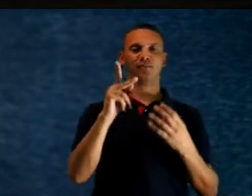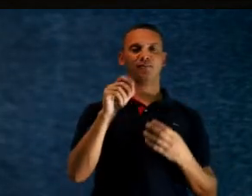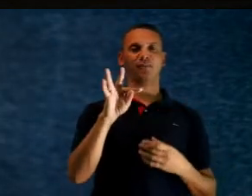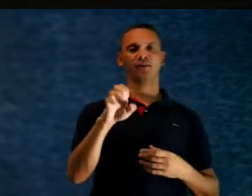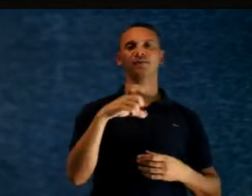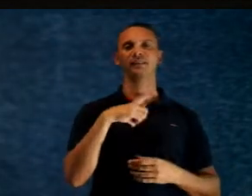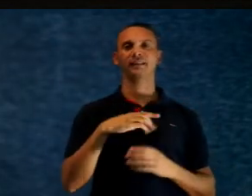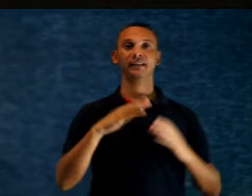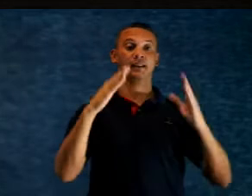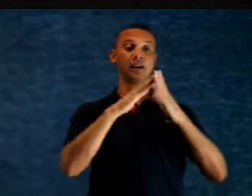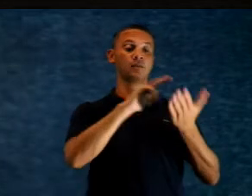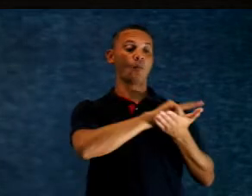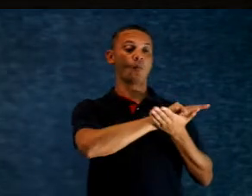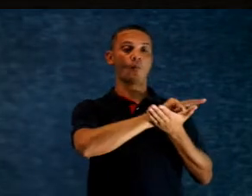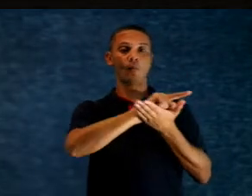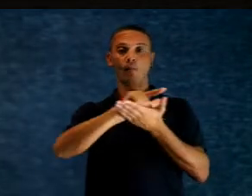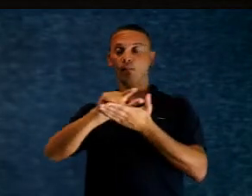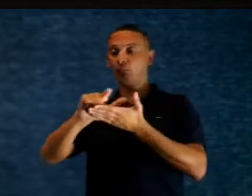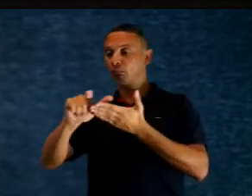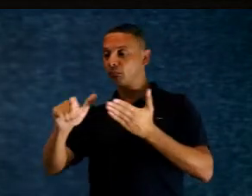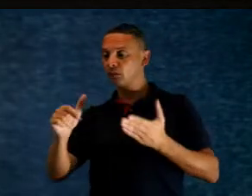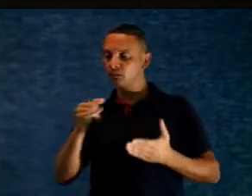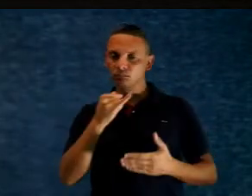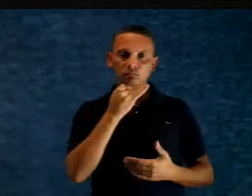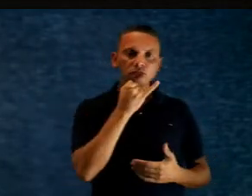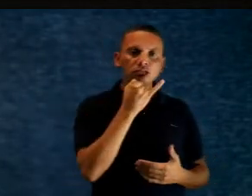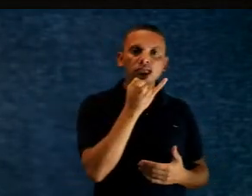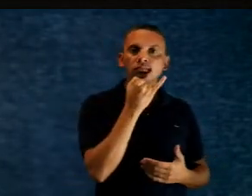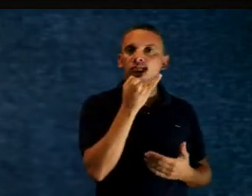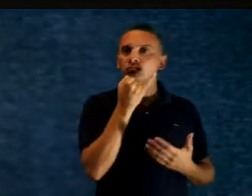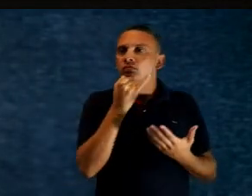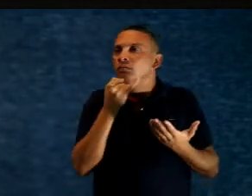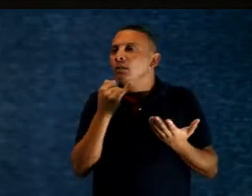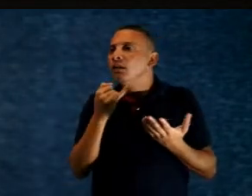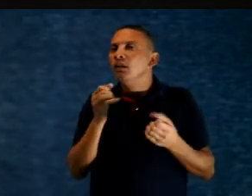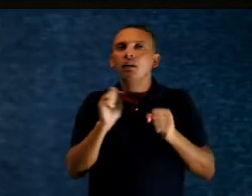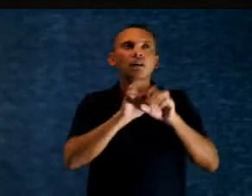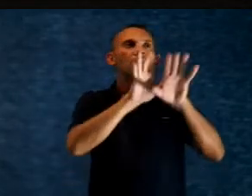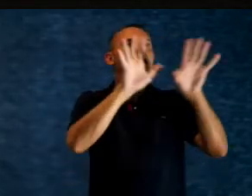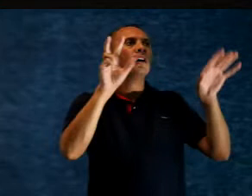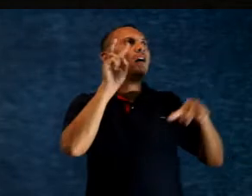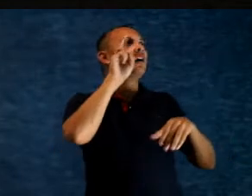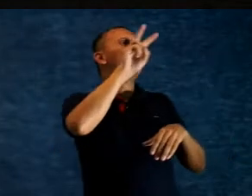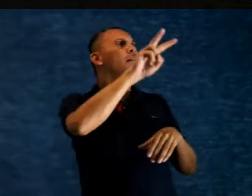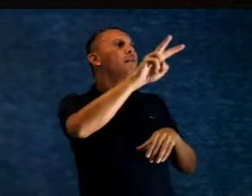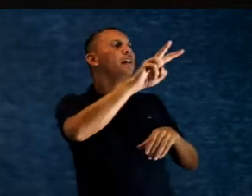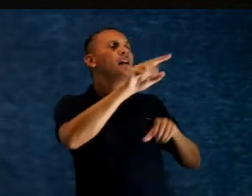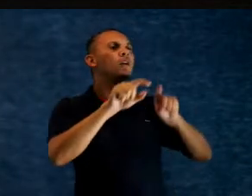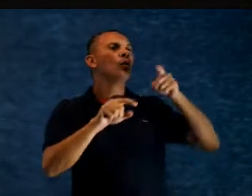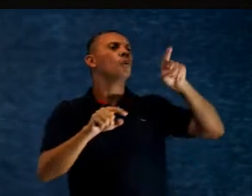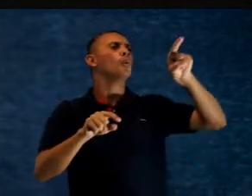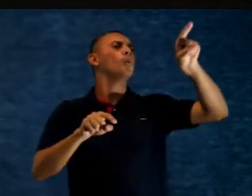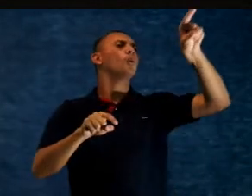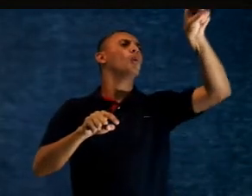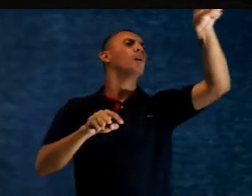A casa parecia um elefante manso. Trepei em minha goiabeira. Foi Pedro quem me fez presente dela.